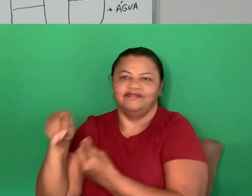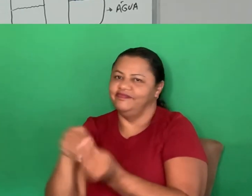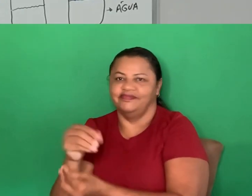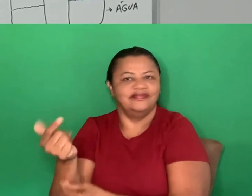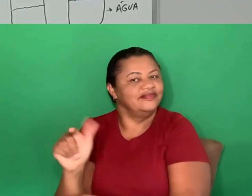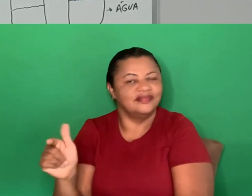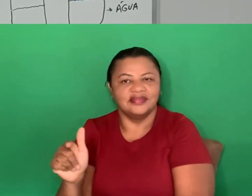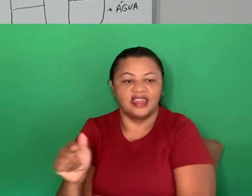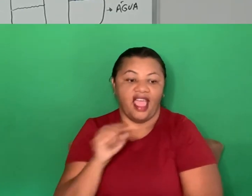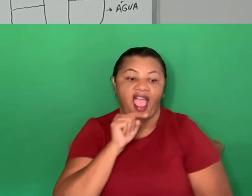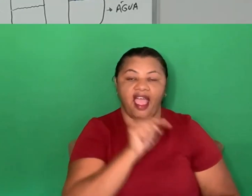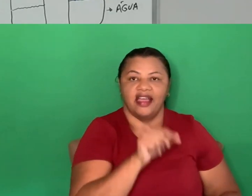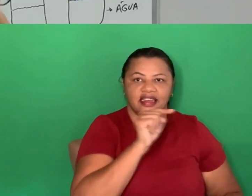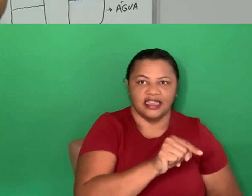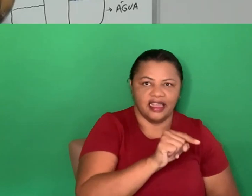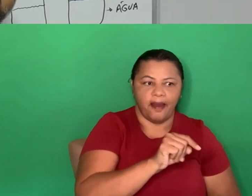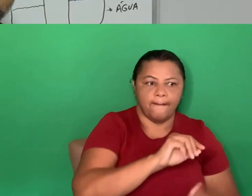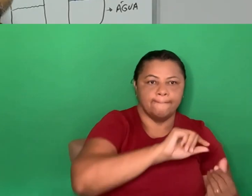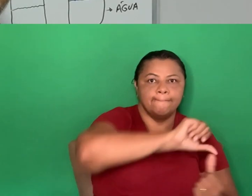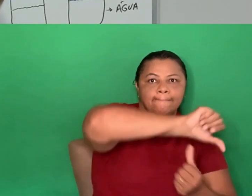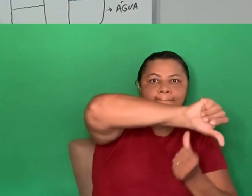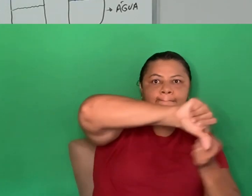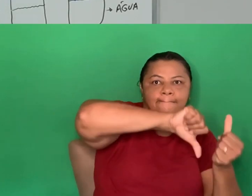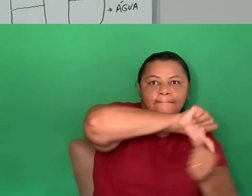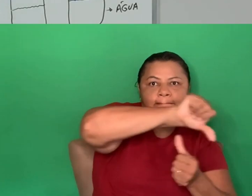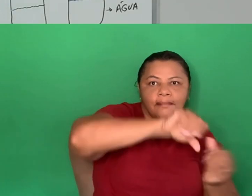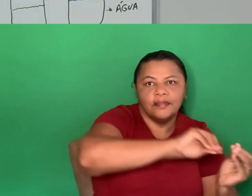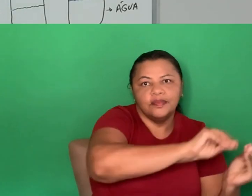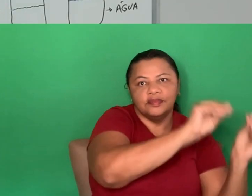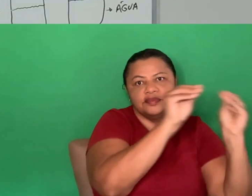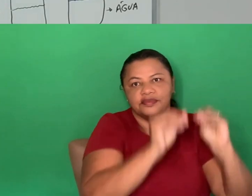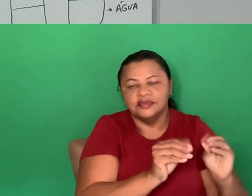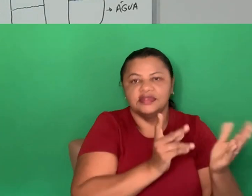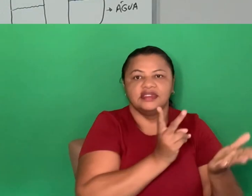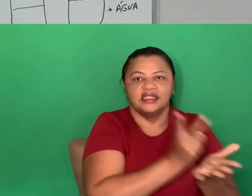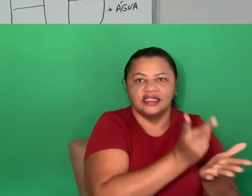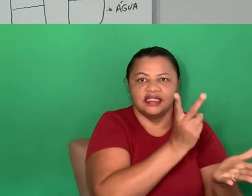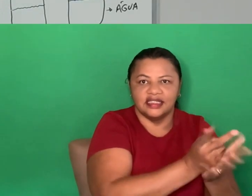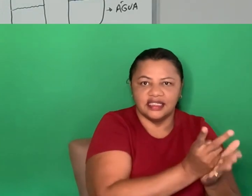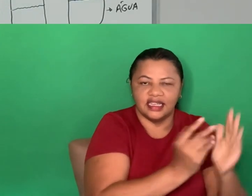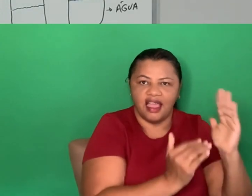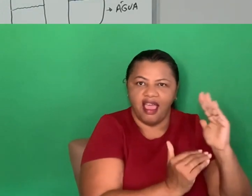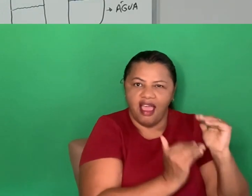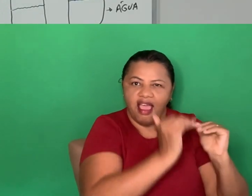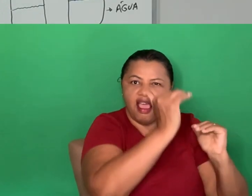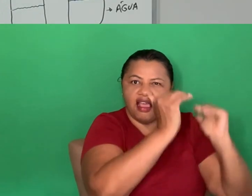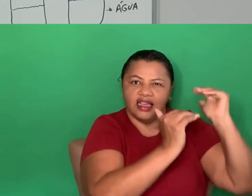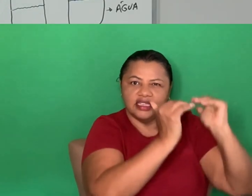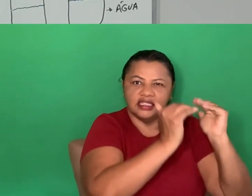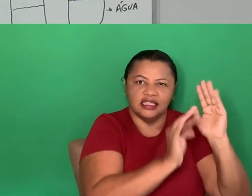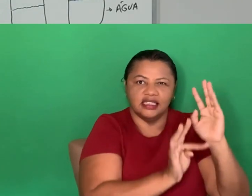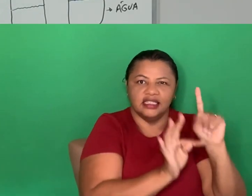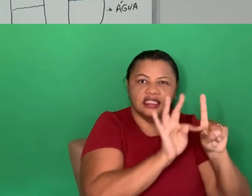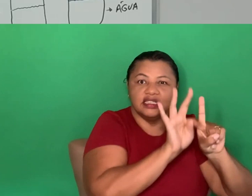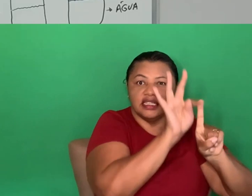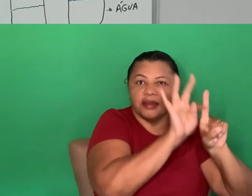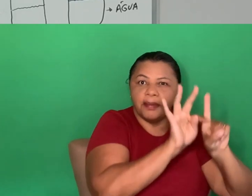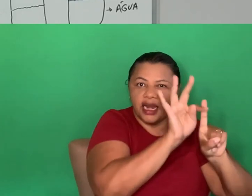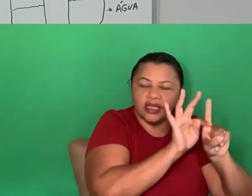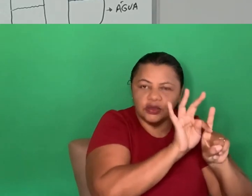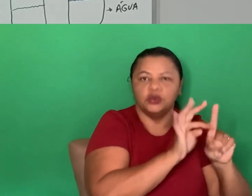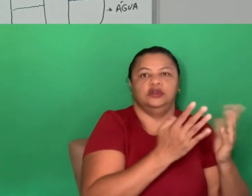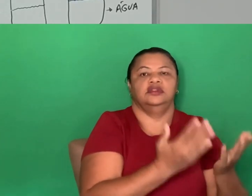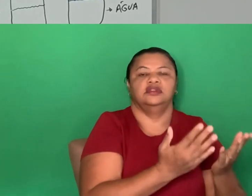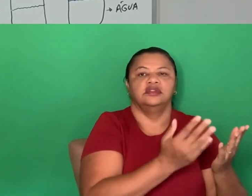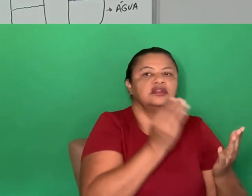substância e mistura. E é importante lembrar, mistura não pode ser representada através de uma fórmula. Qual é a fórmula do